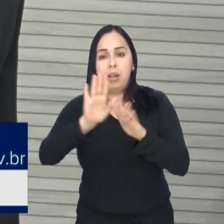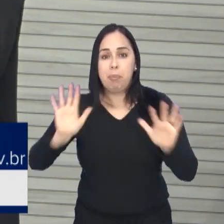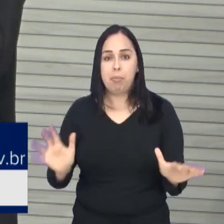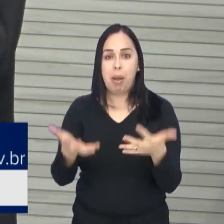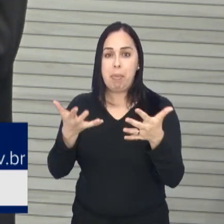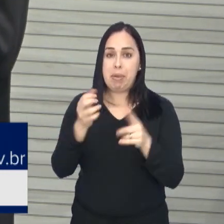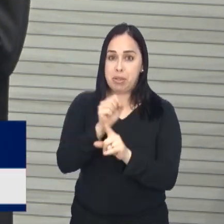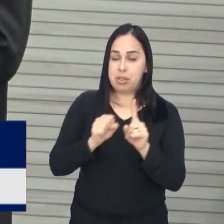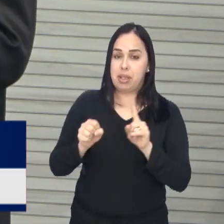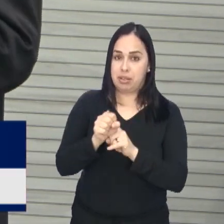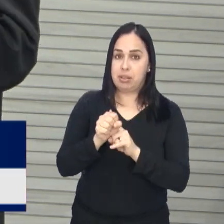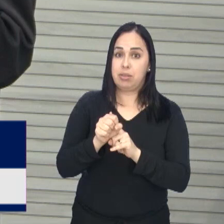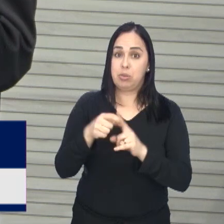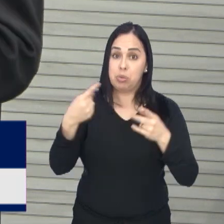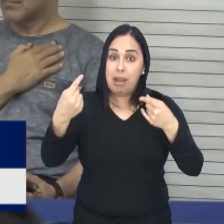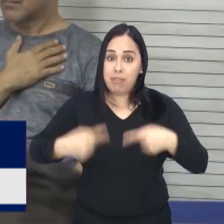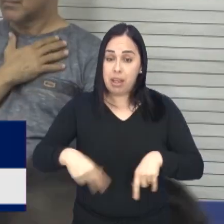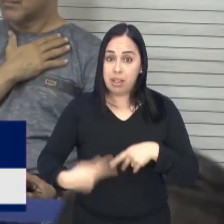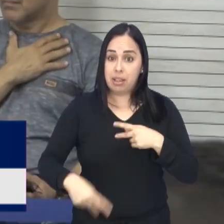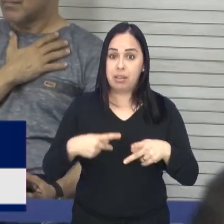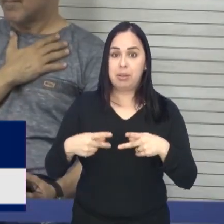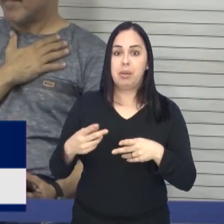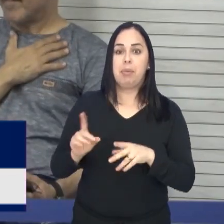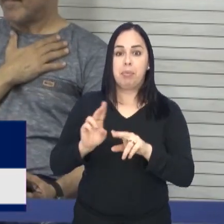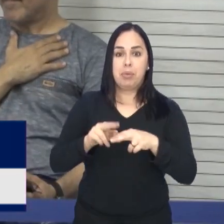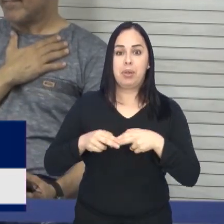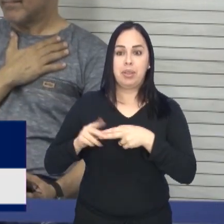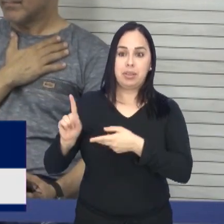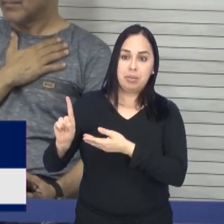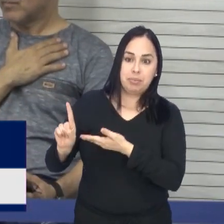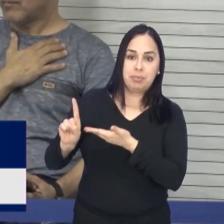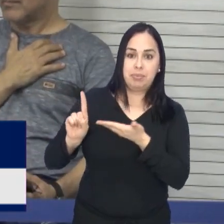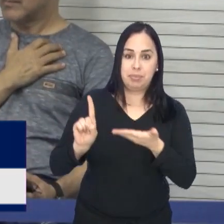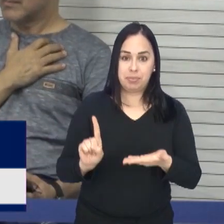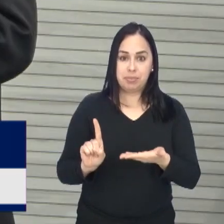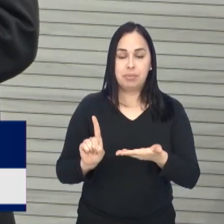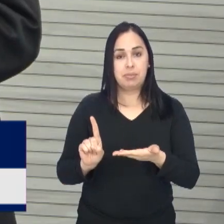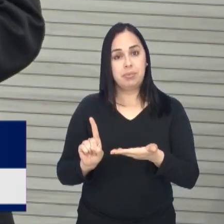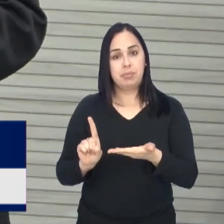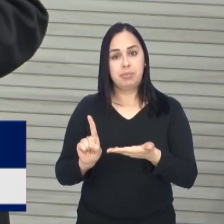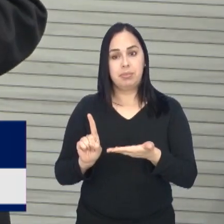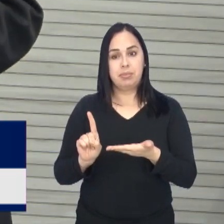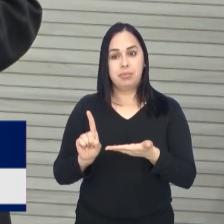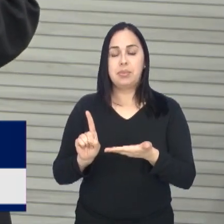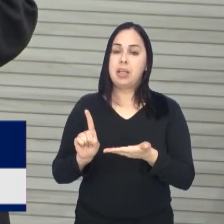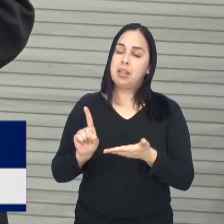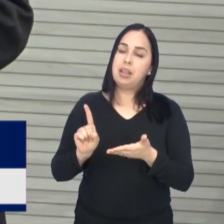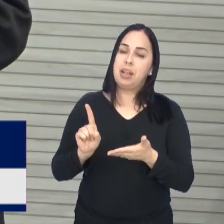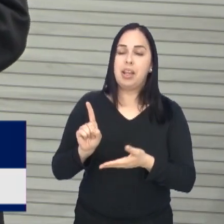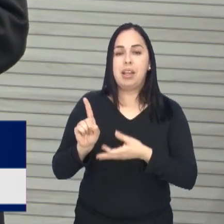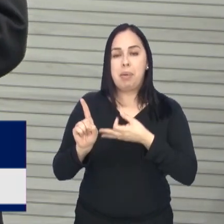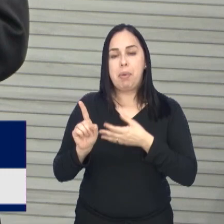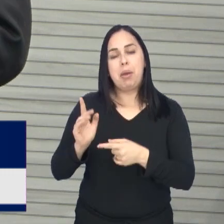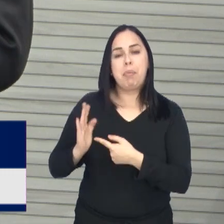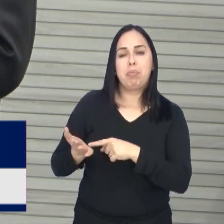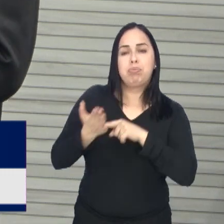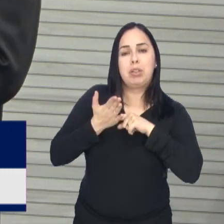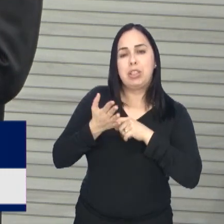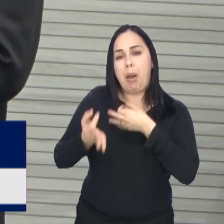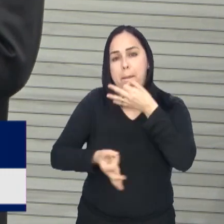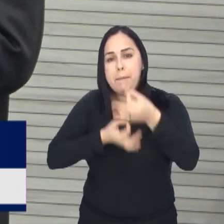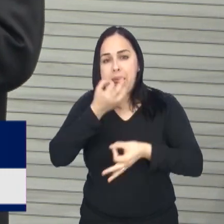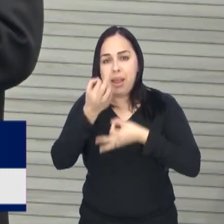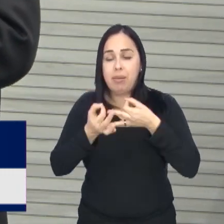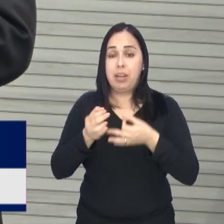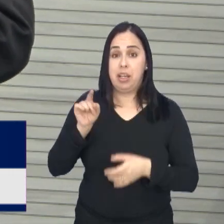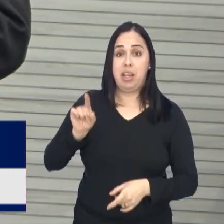que nós temos na nossa cidade. Então veio aqui hoje fazer uma visita, trazer algumas sugestões, viu, senhor presidente? Ele